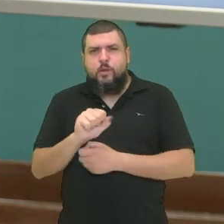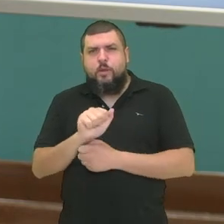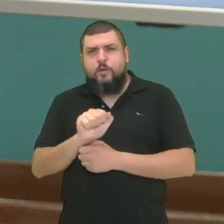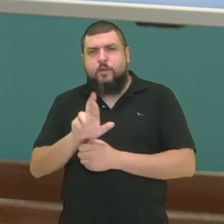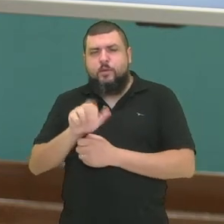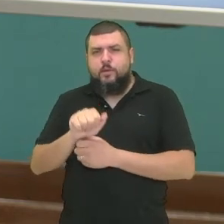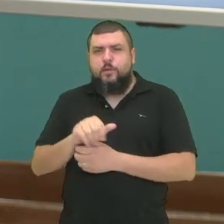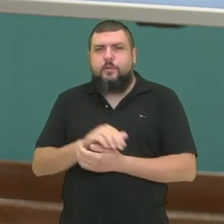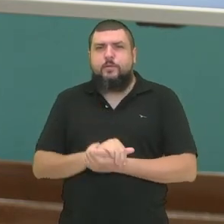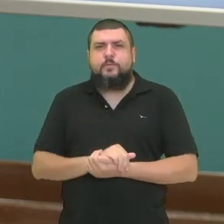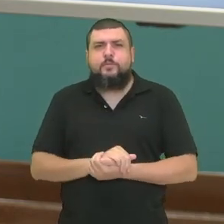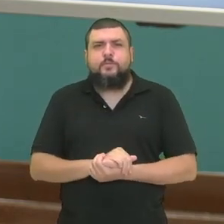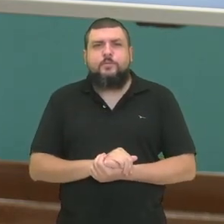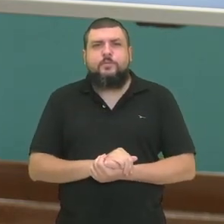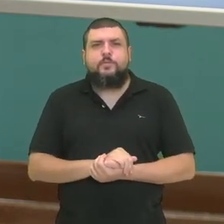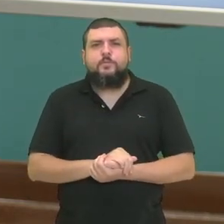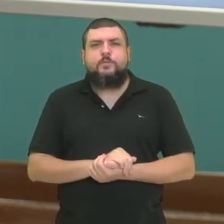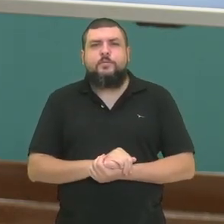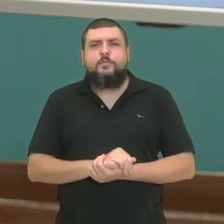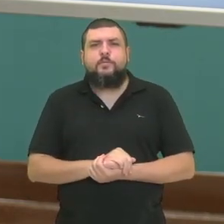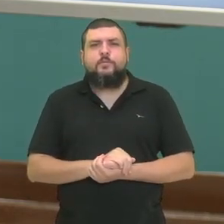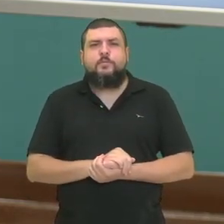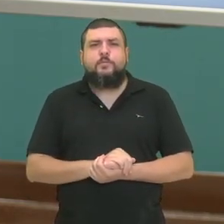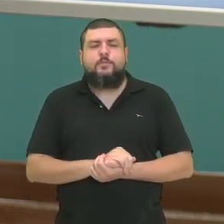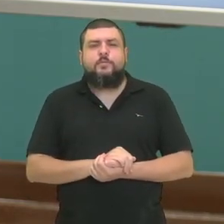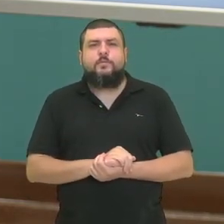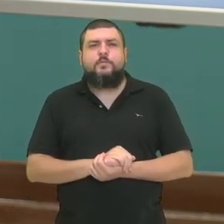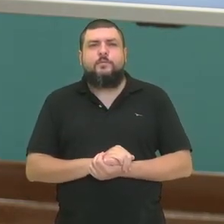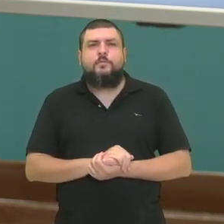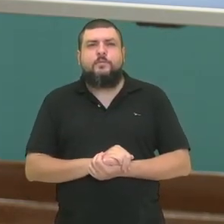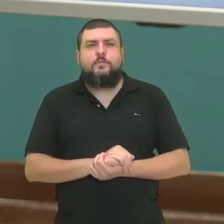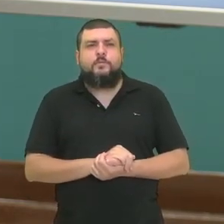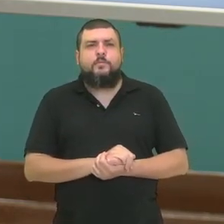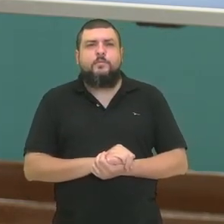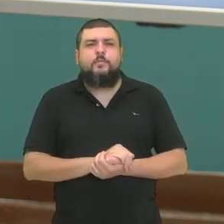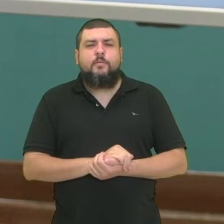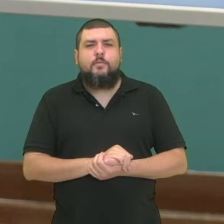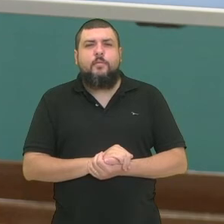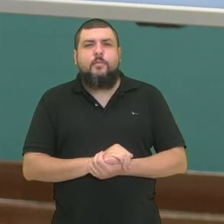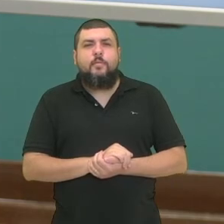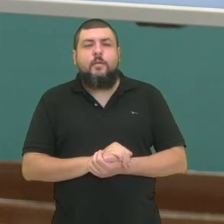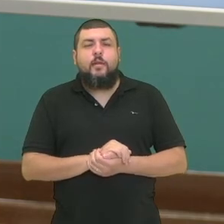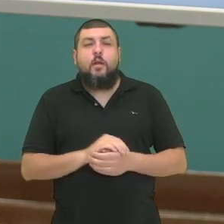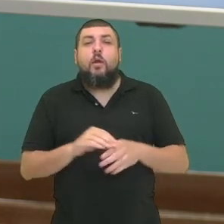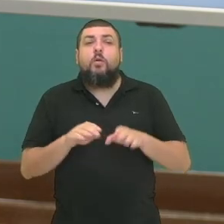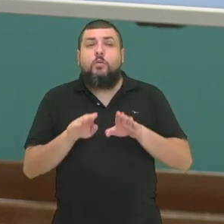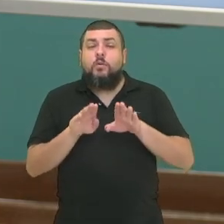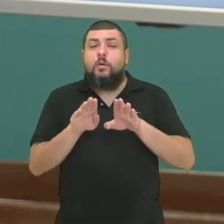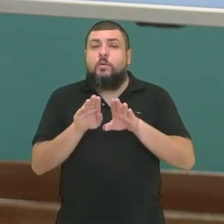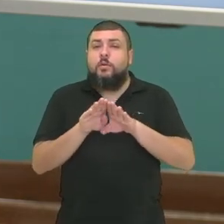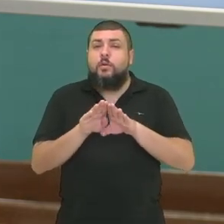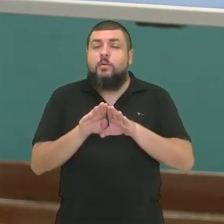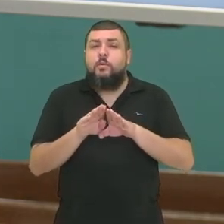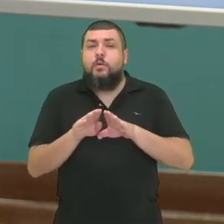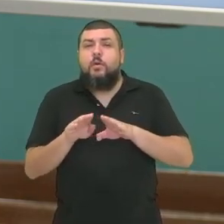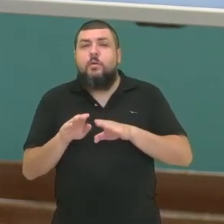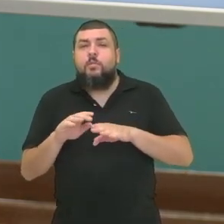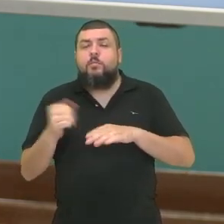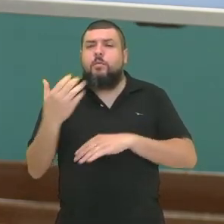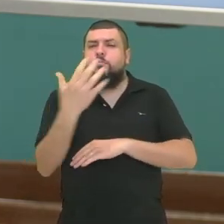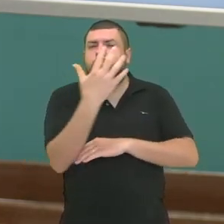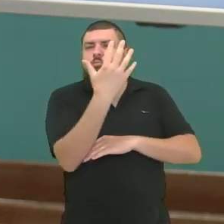deserto também. Muito bem? E aqui temos agora a questão da vegetação de altitude. Olha aqui, devido à influência